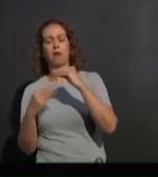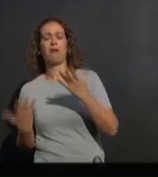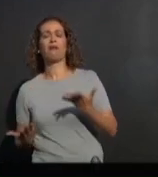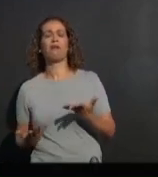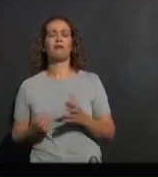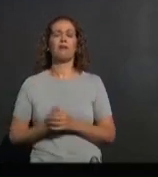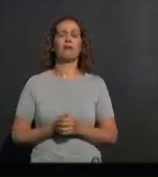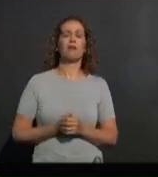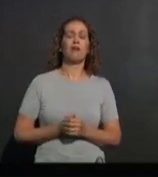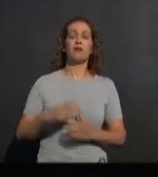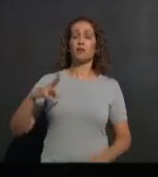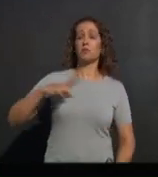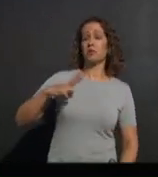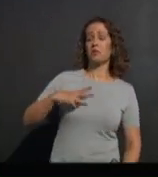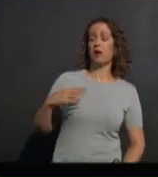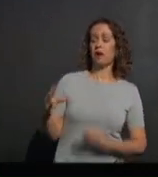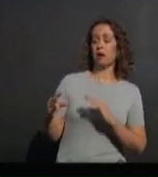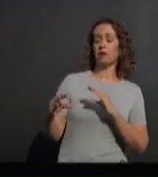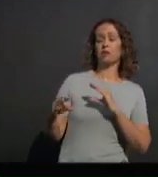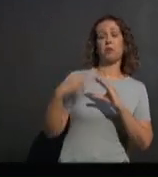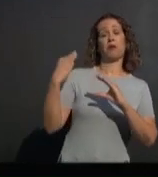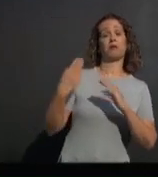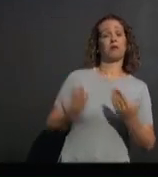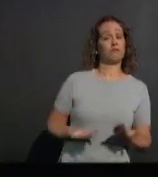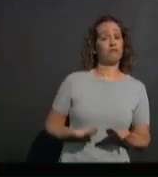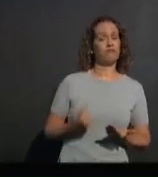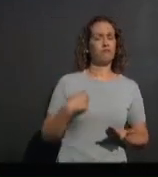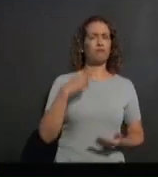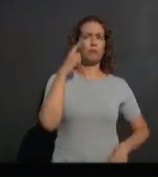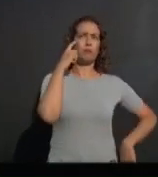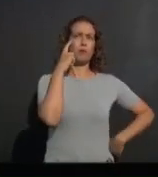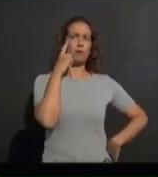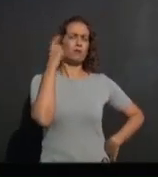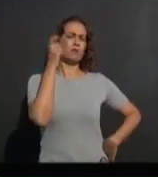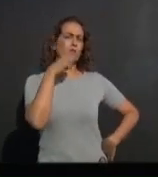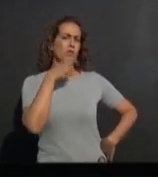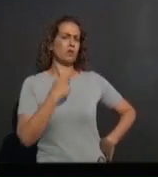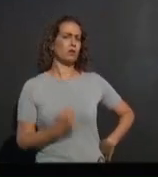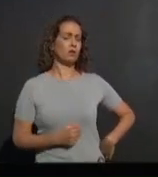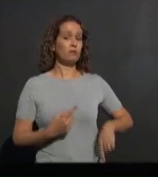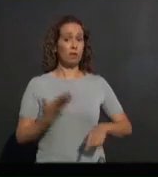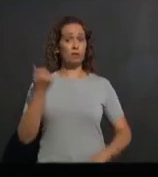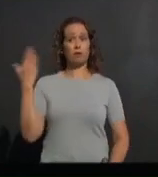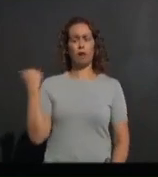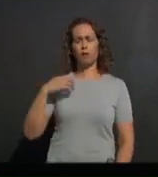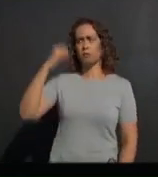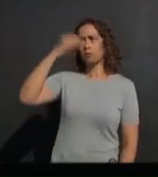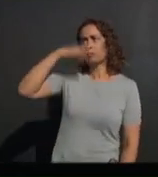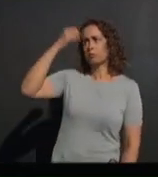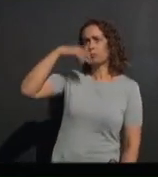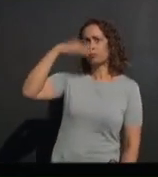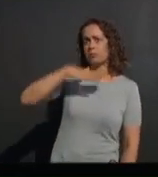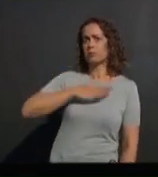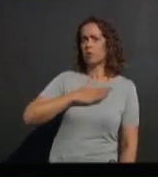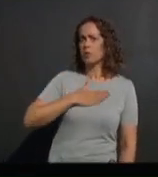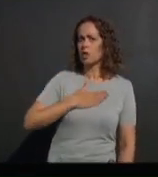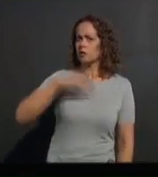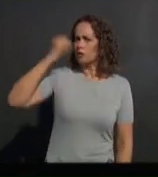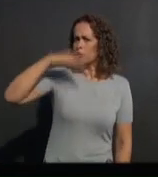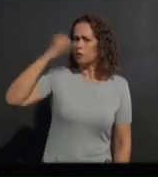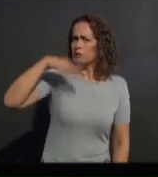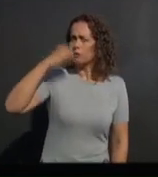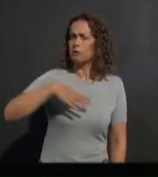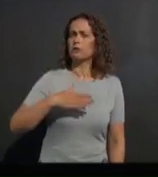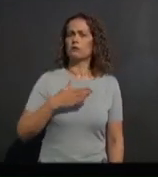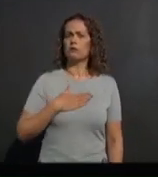coisa no privado. Às vezes eu acho que é mentira, que a pessoa foi muito agressiva comigo. Mas eu estou falando agressiva mesmo,